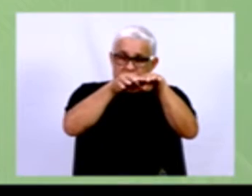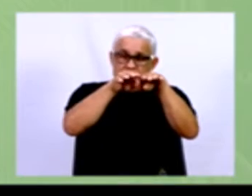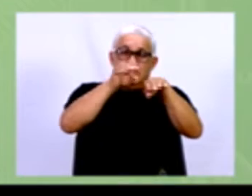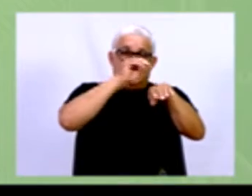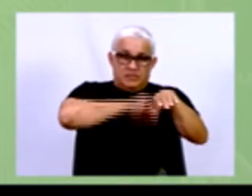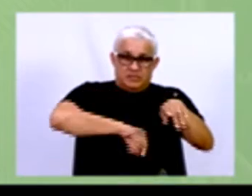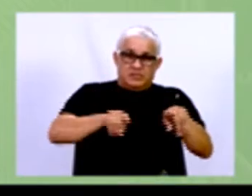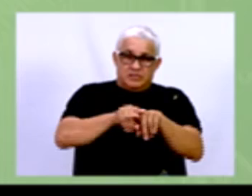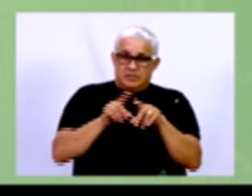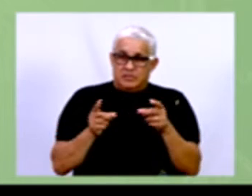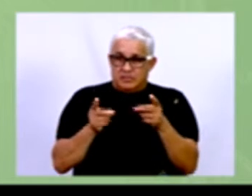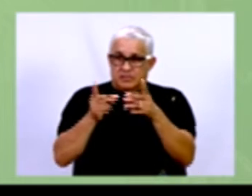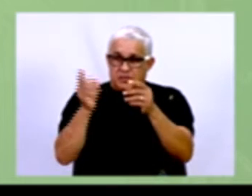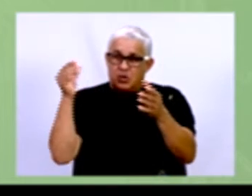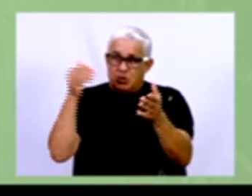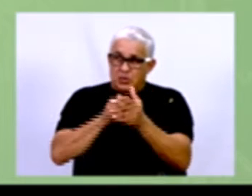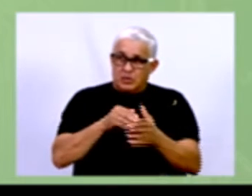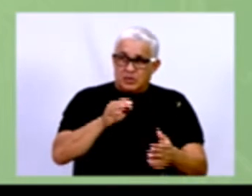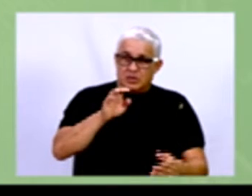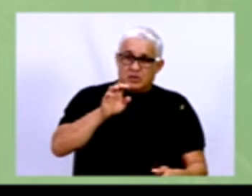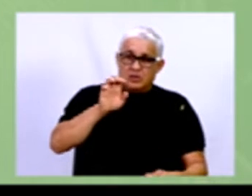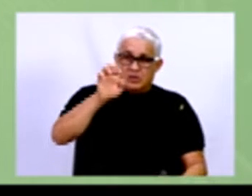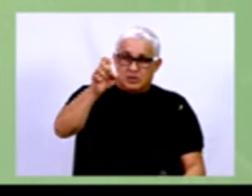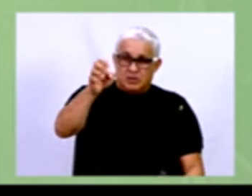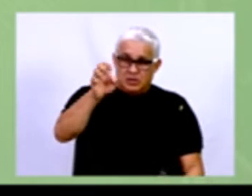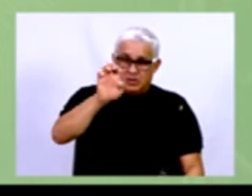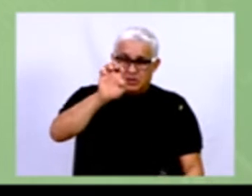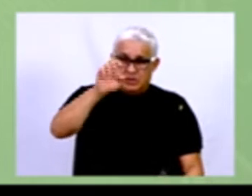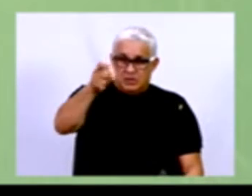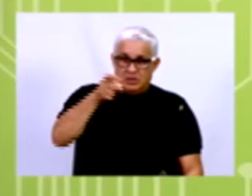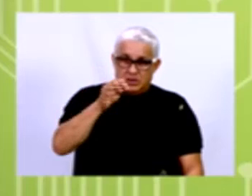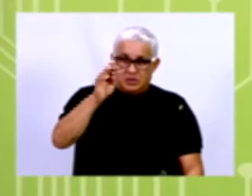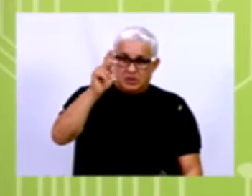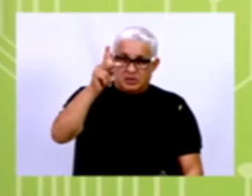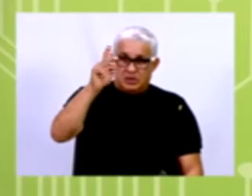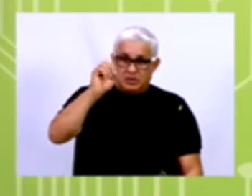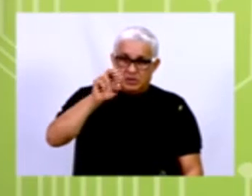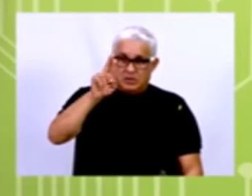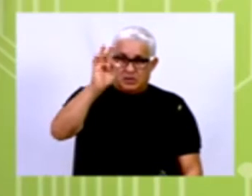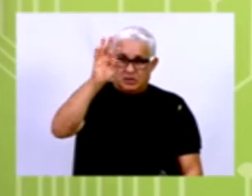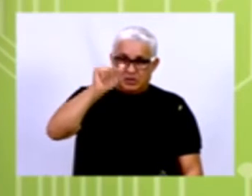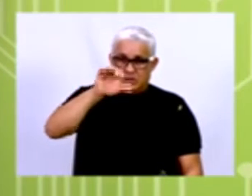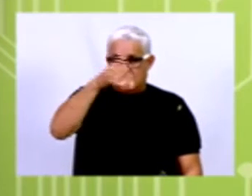por último, as exportações. Se ocorre um volume